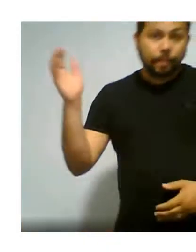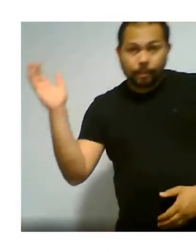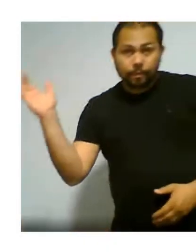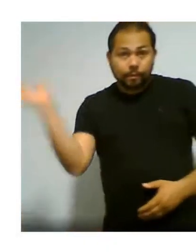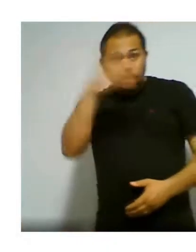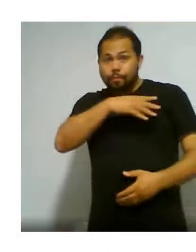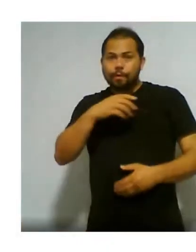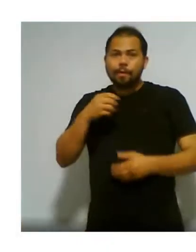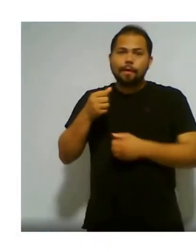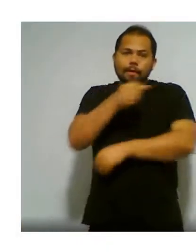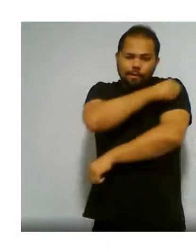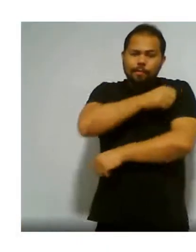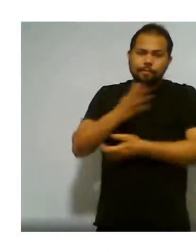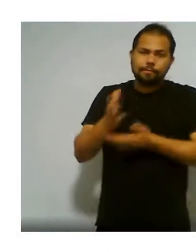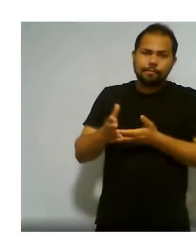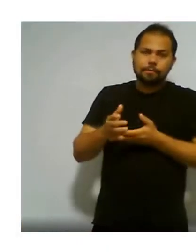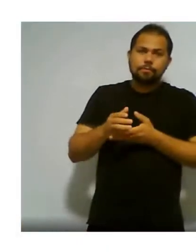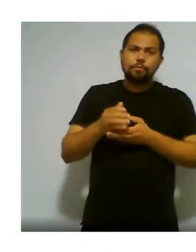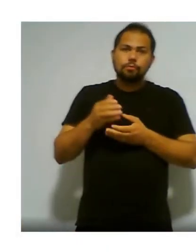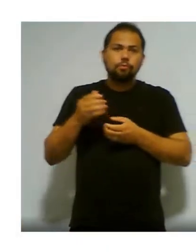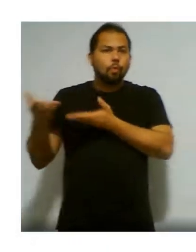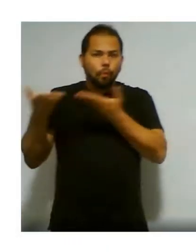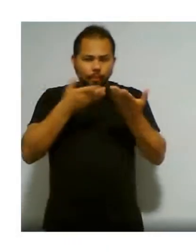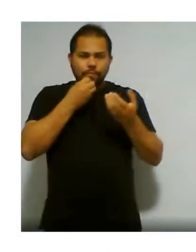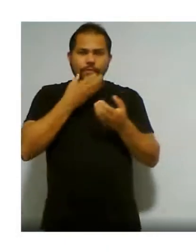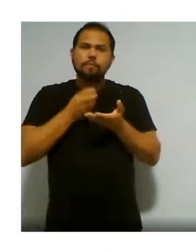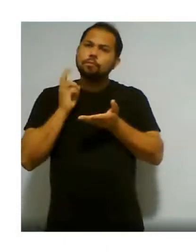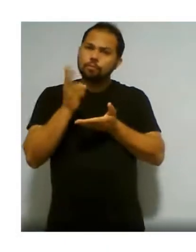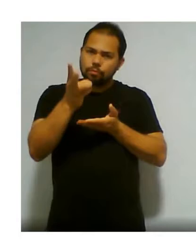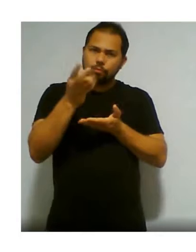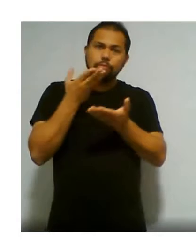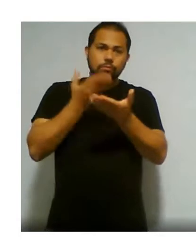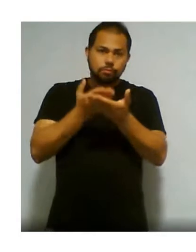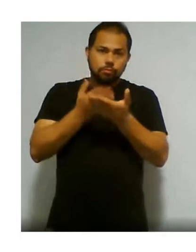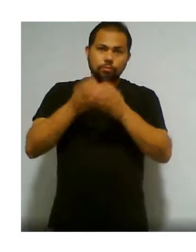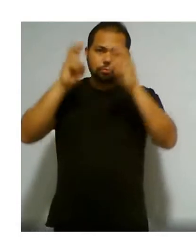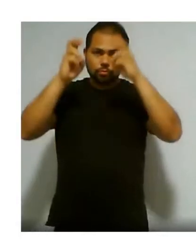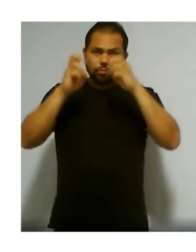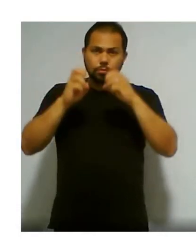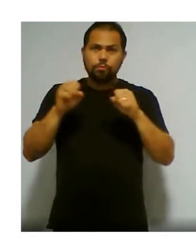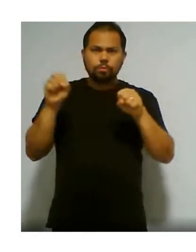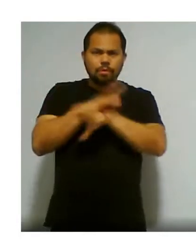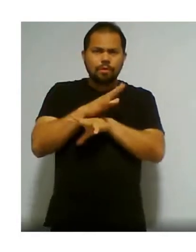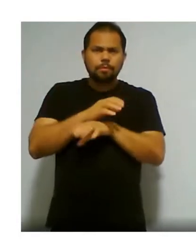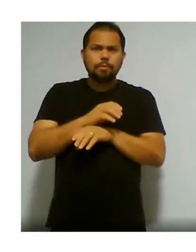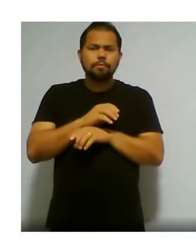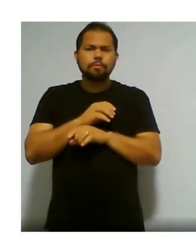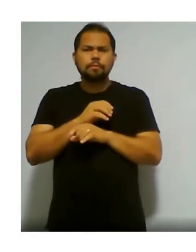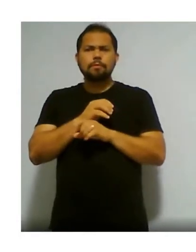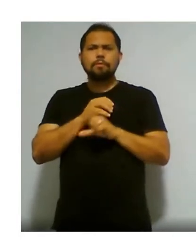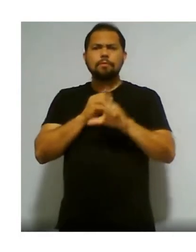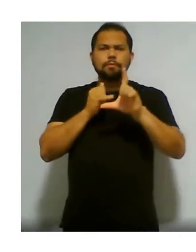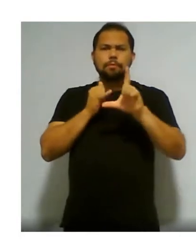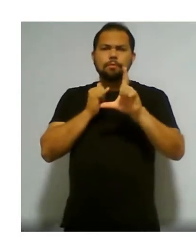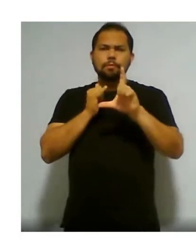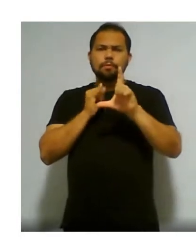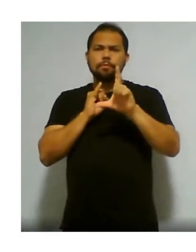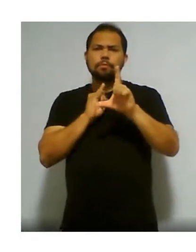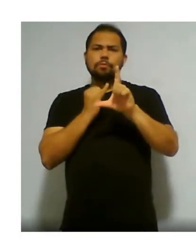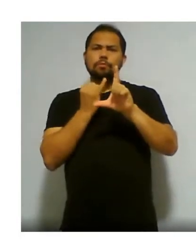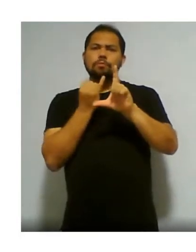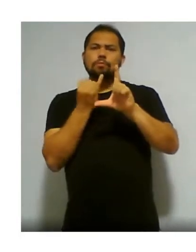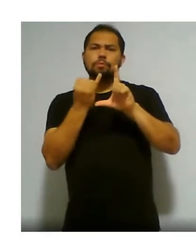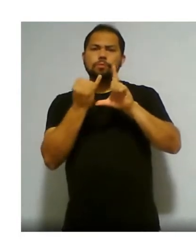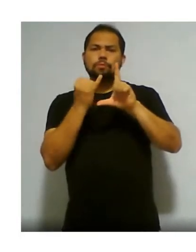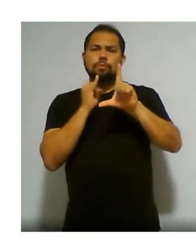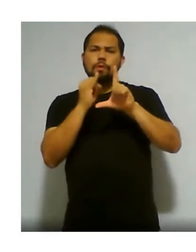Vamos lá, pessoal. Sejam bem-vindos. Vamos dar continuidade aos nossos tópicos. A gente terminou falando sobre as principais interfaces,